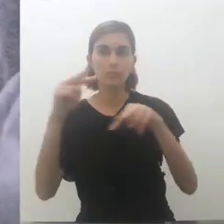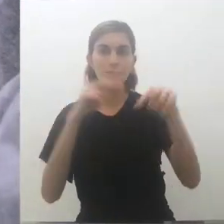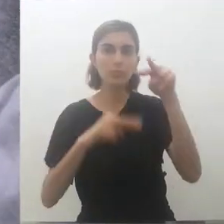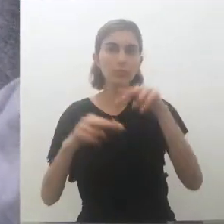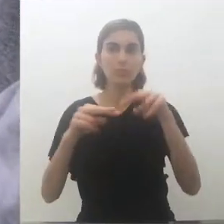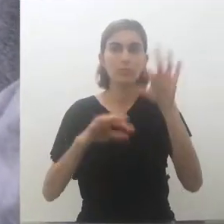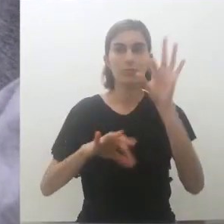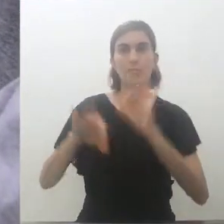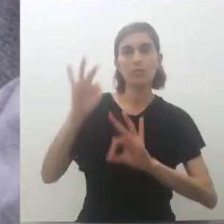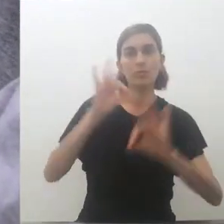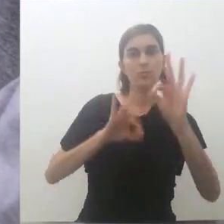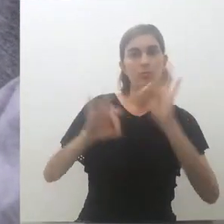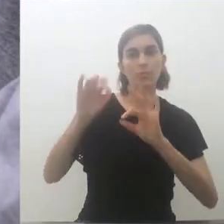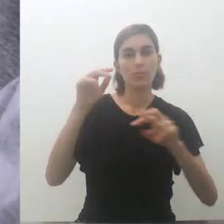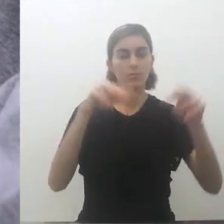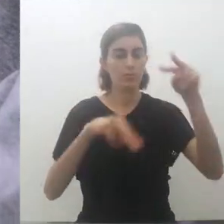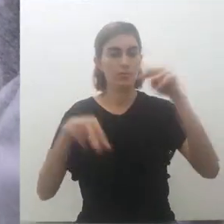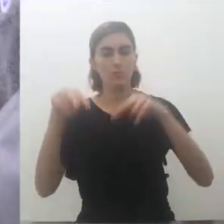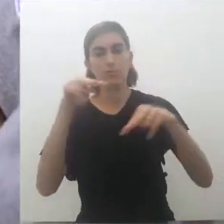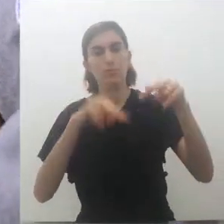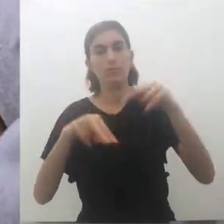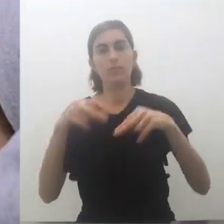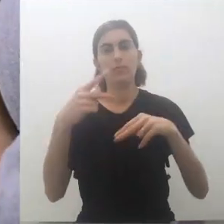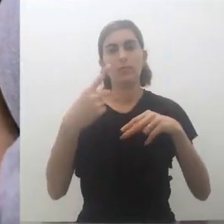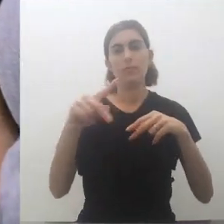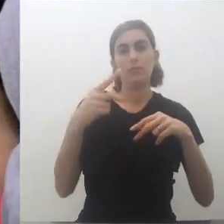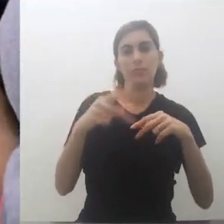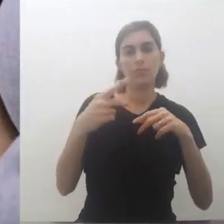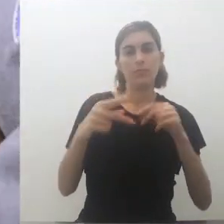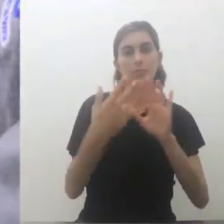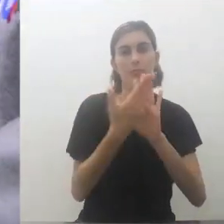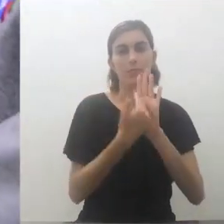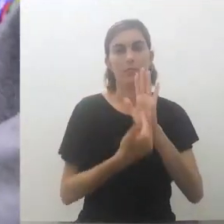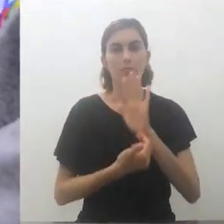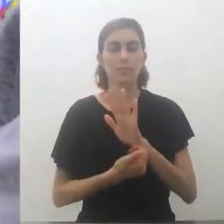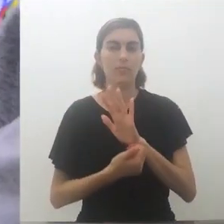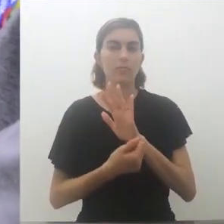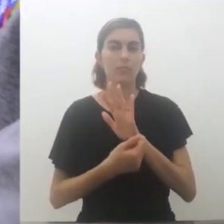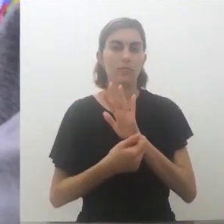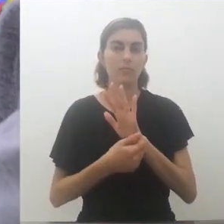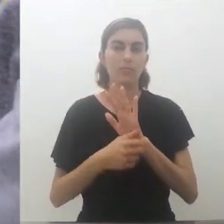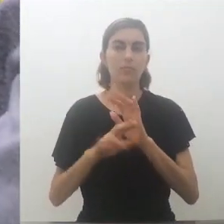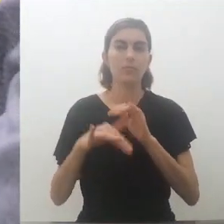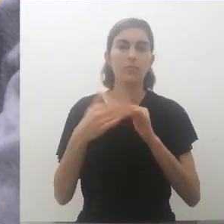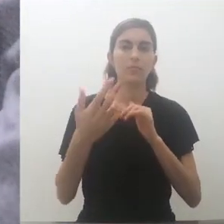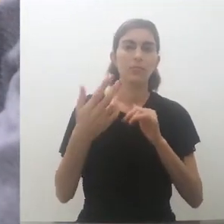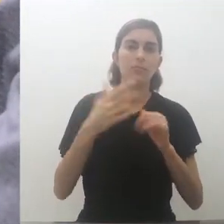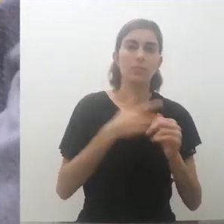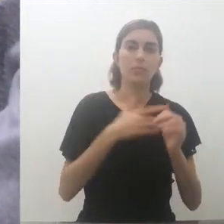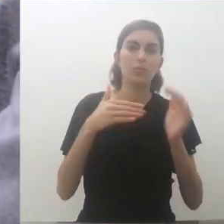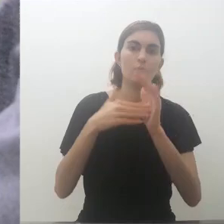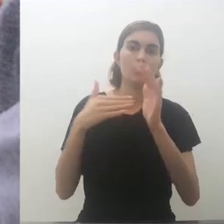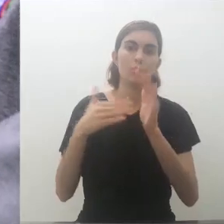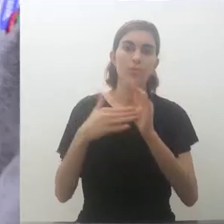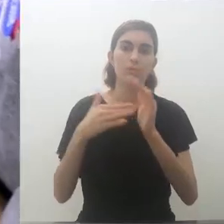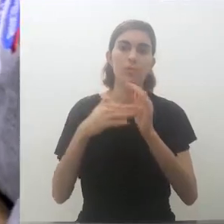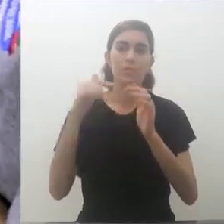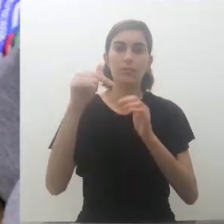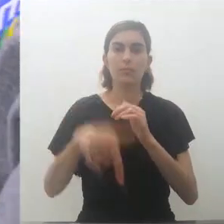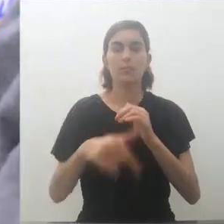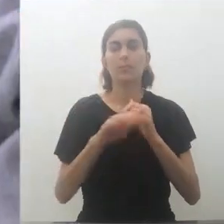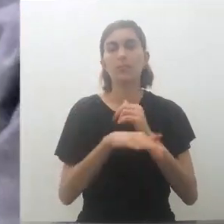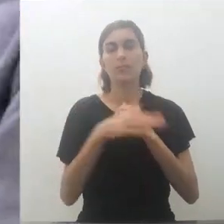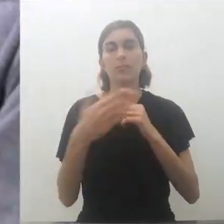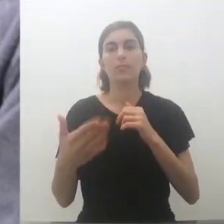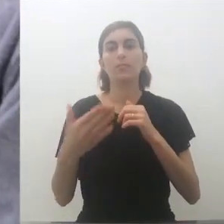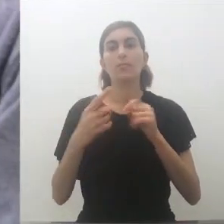arranjo visual desta figura aqui do canto. Essa última aqui do lado direito. Mas